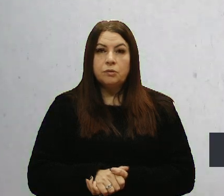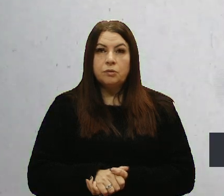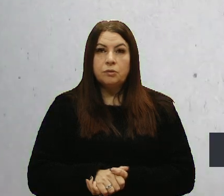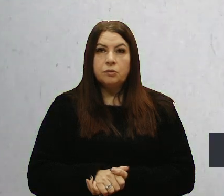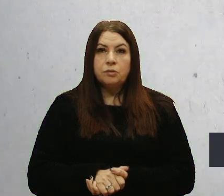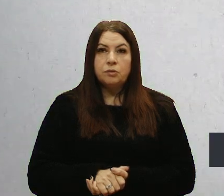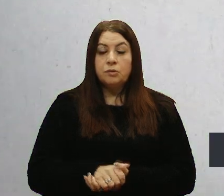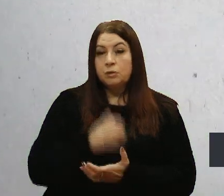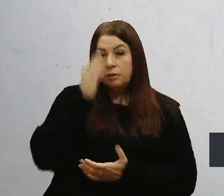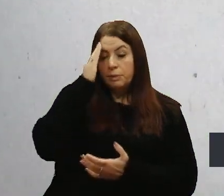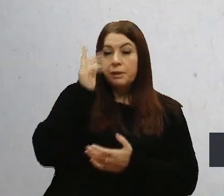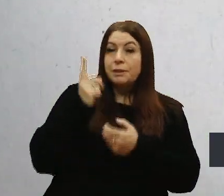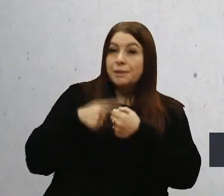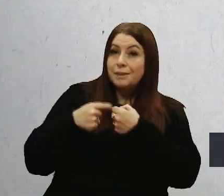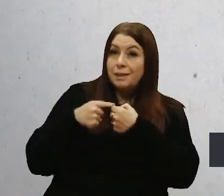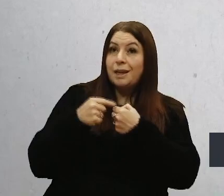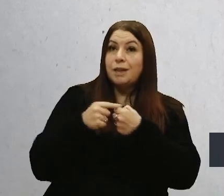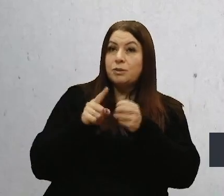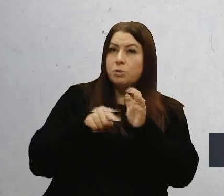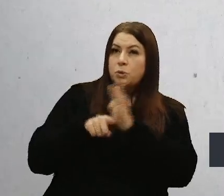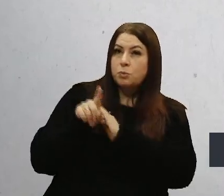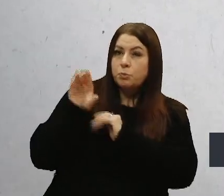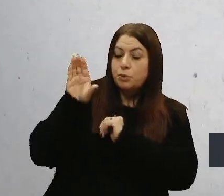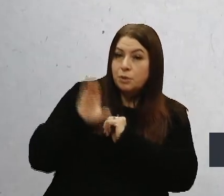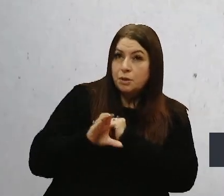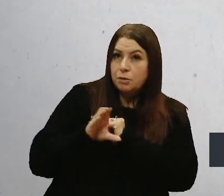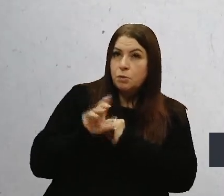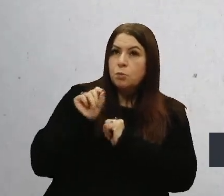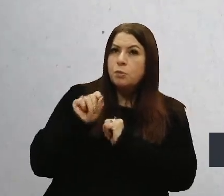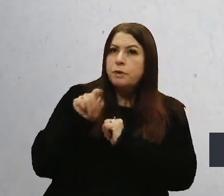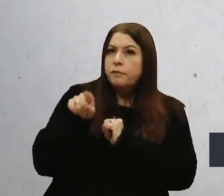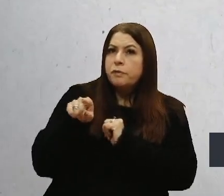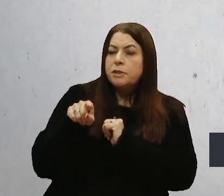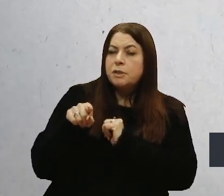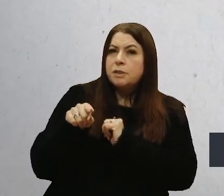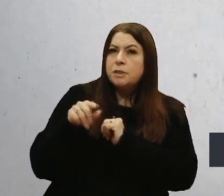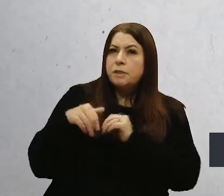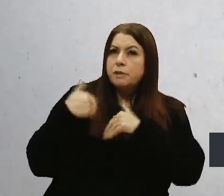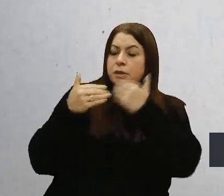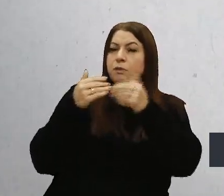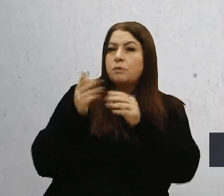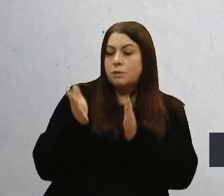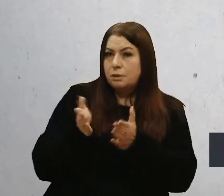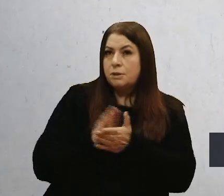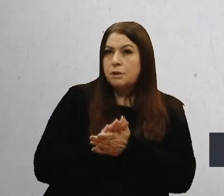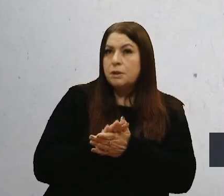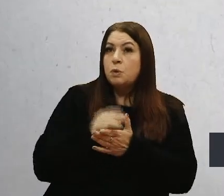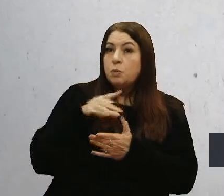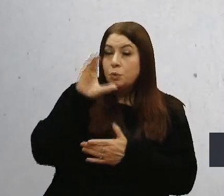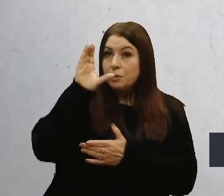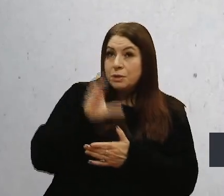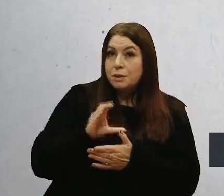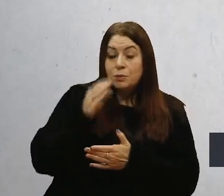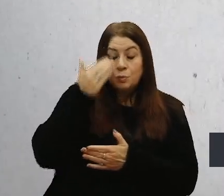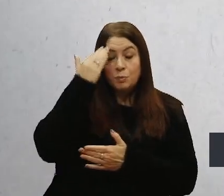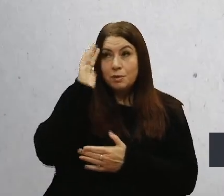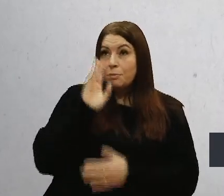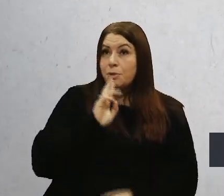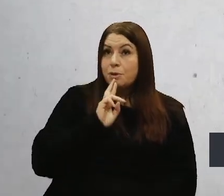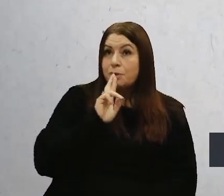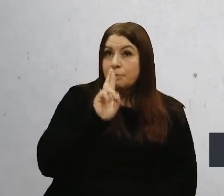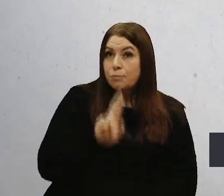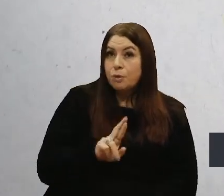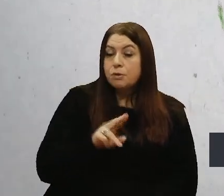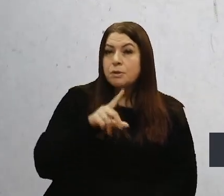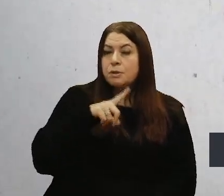Sabe o que a cidade perguntou para o cidadão? O que eu vou ser quando crescer? Quando o cidadão não sabe a resposta,